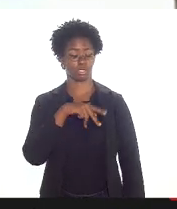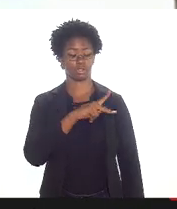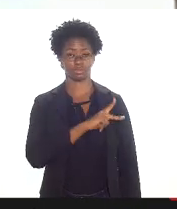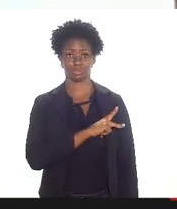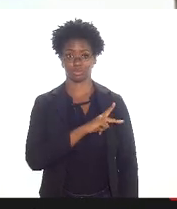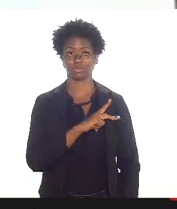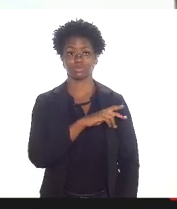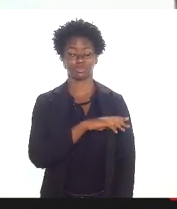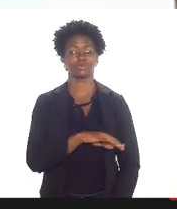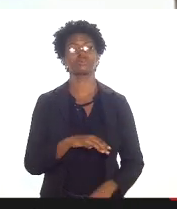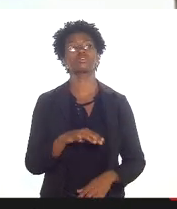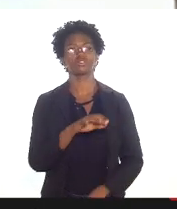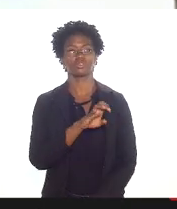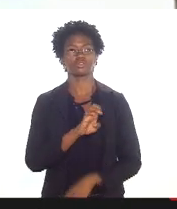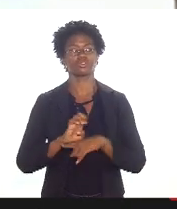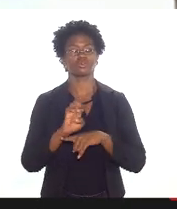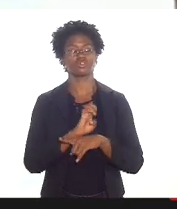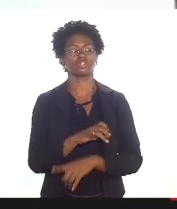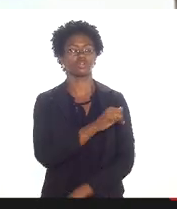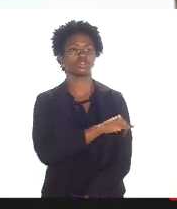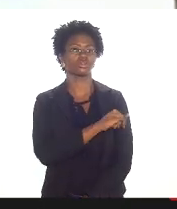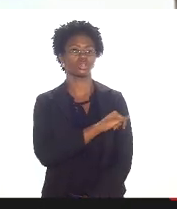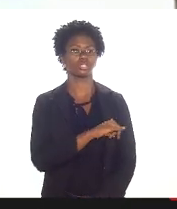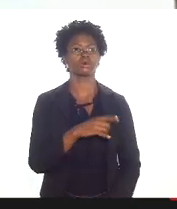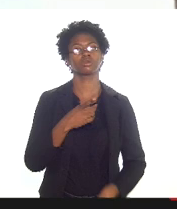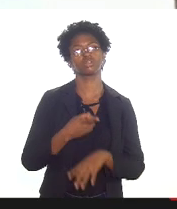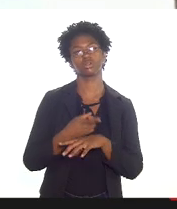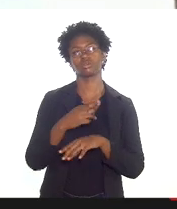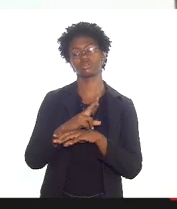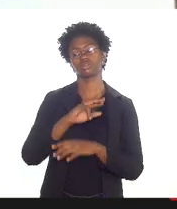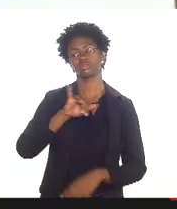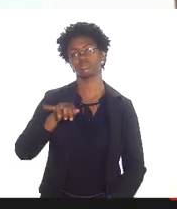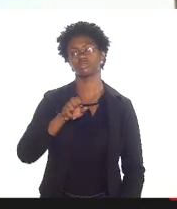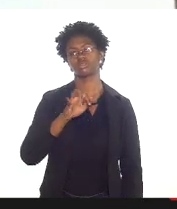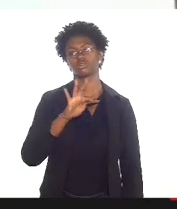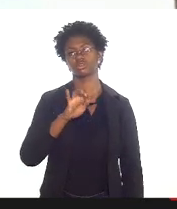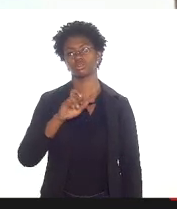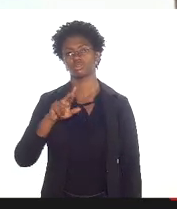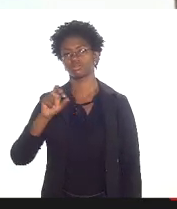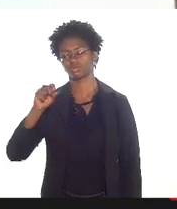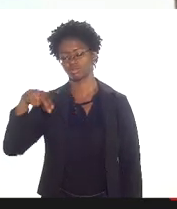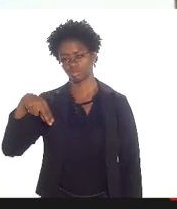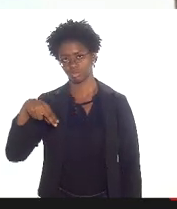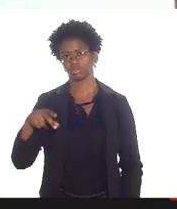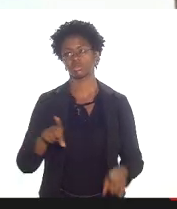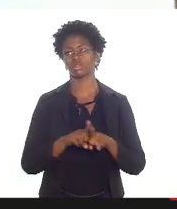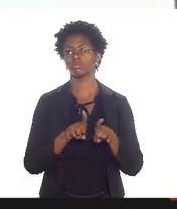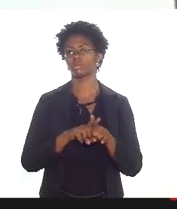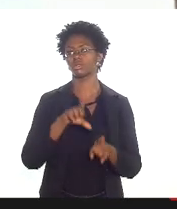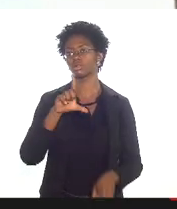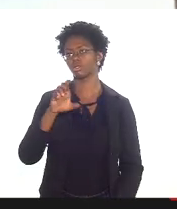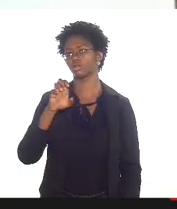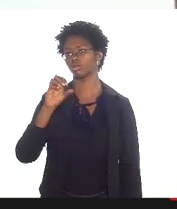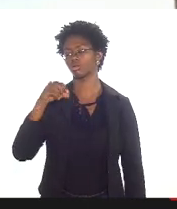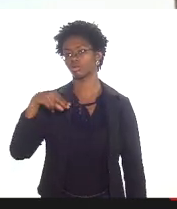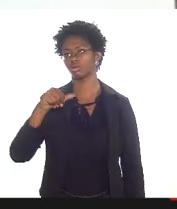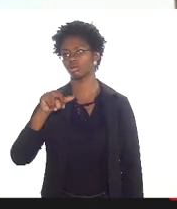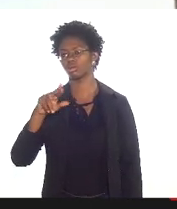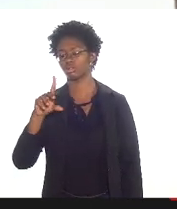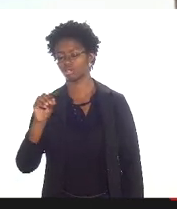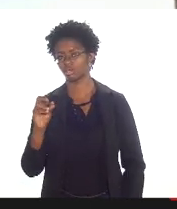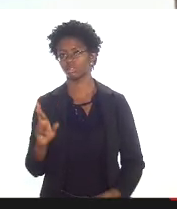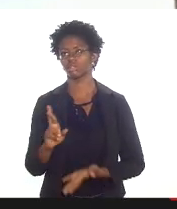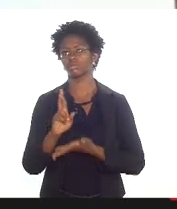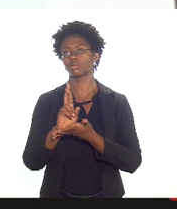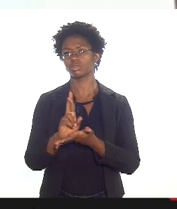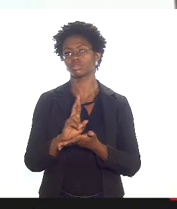O doutor Jefferson Correia e Leonardo Menezes, representando o Tribunal de Contas